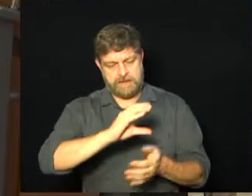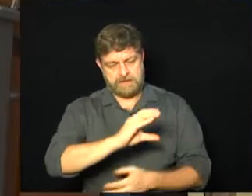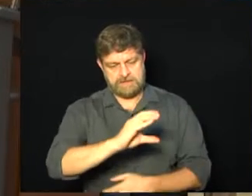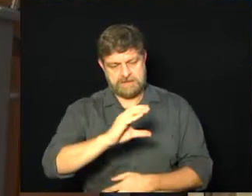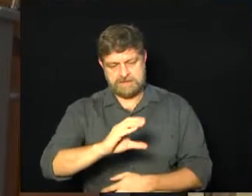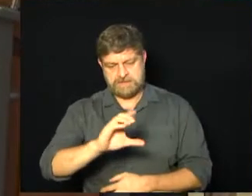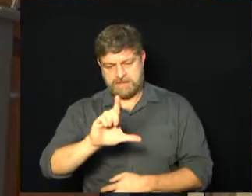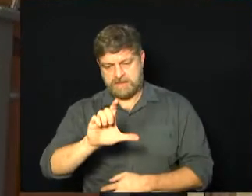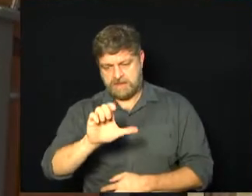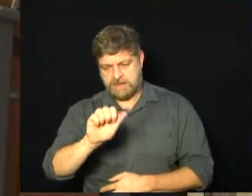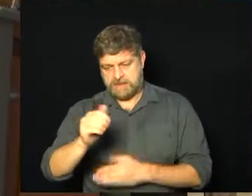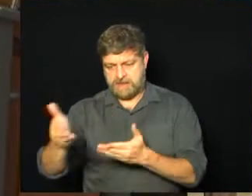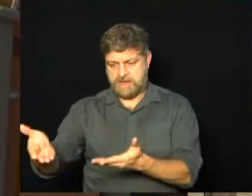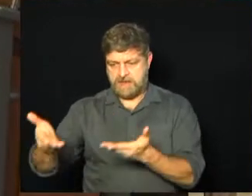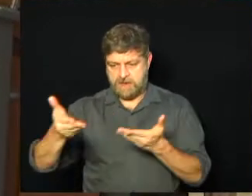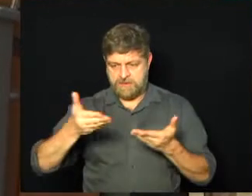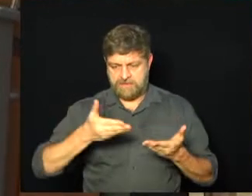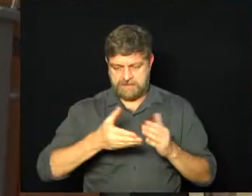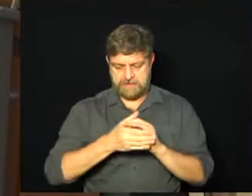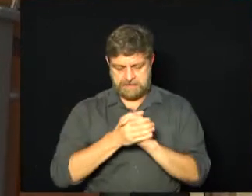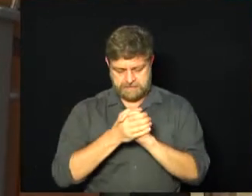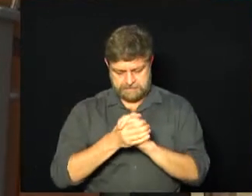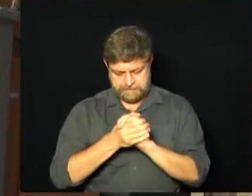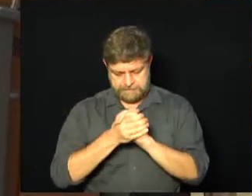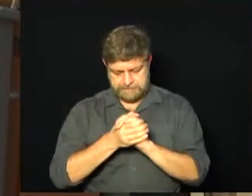aqui presentes.